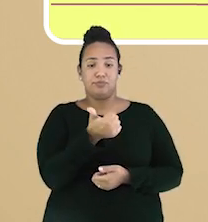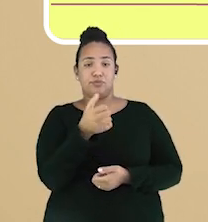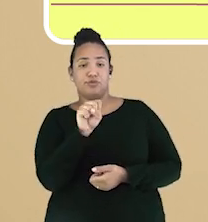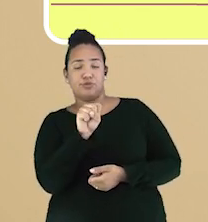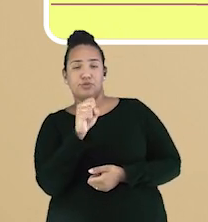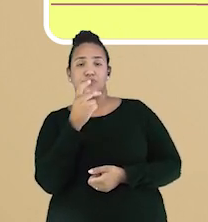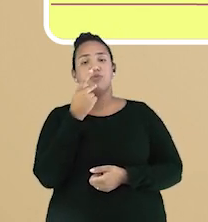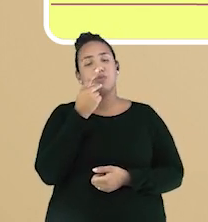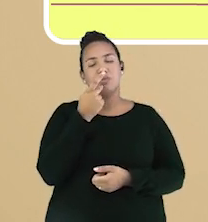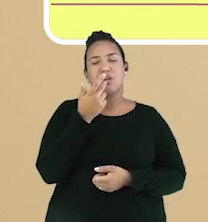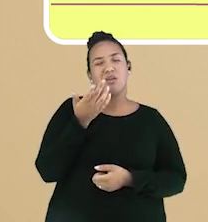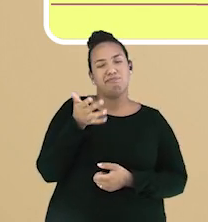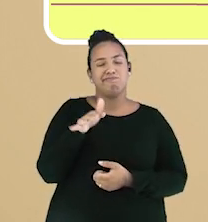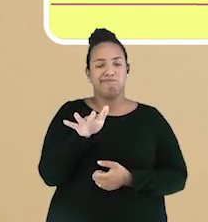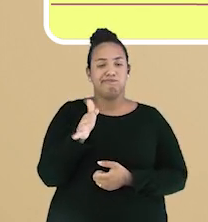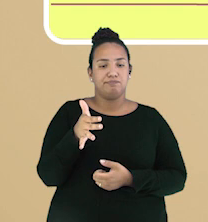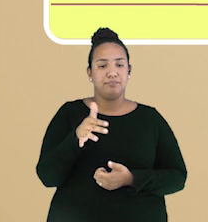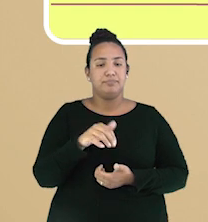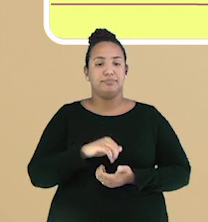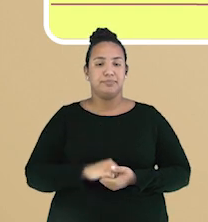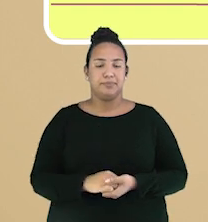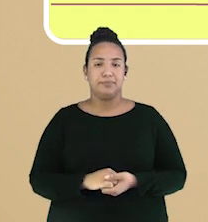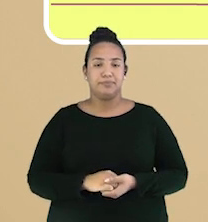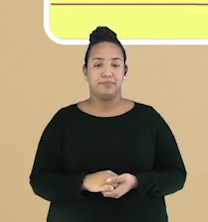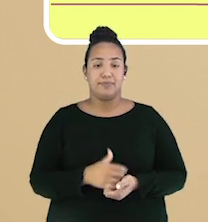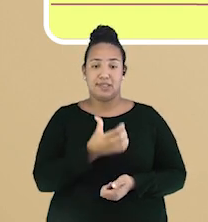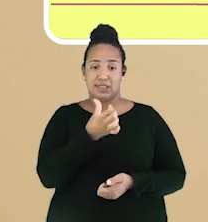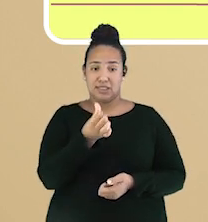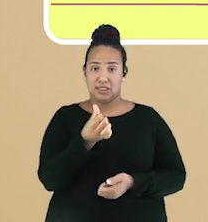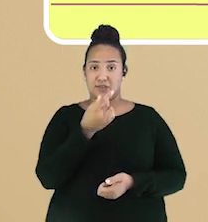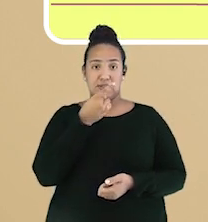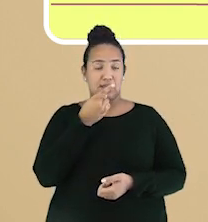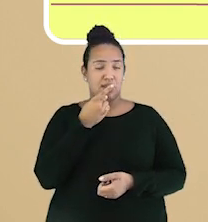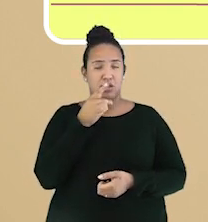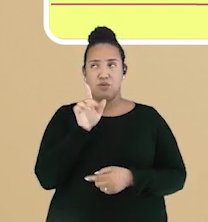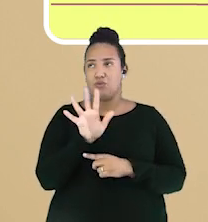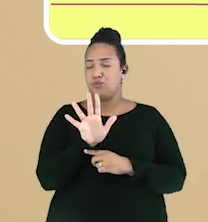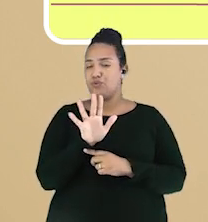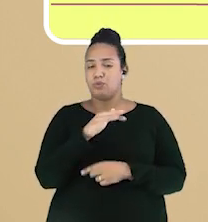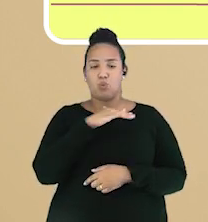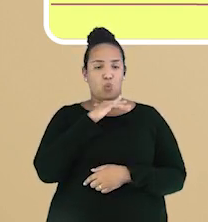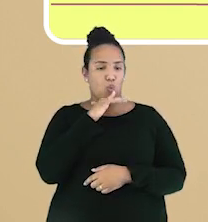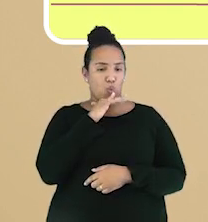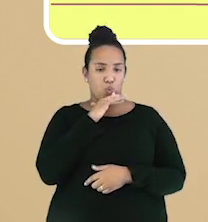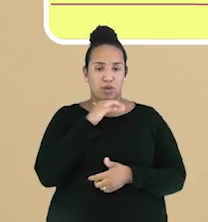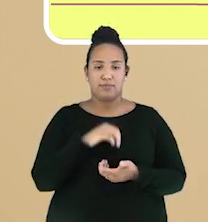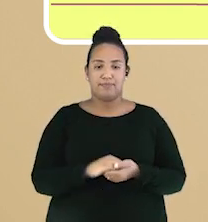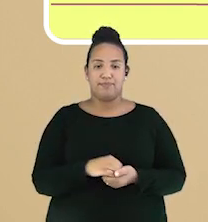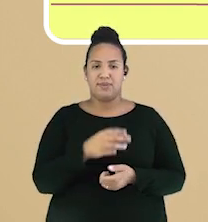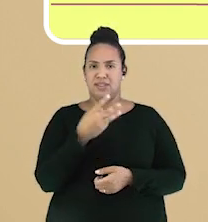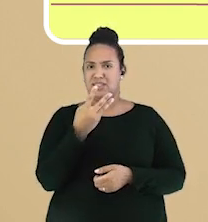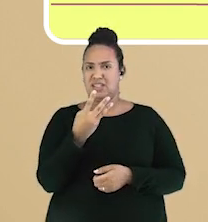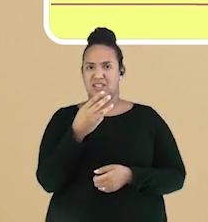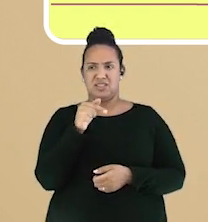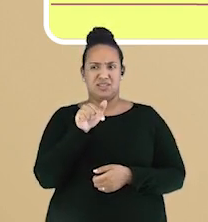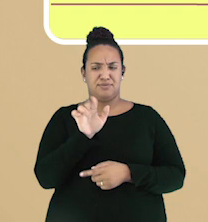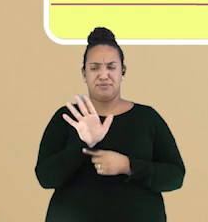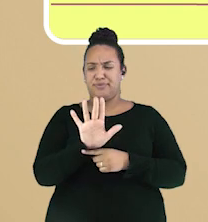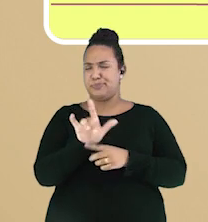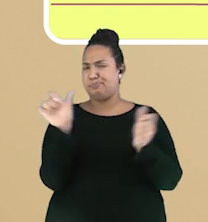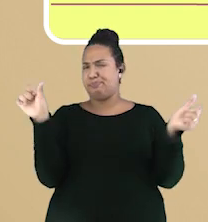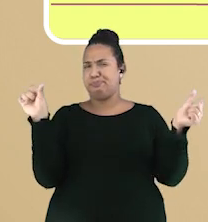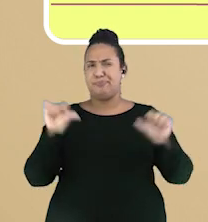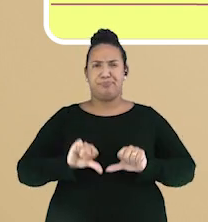responderam que o filme é regular. 6 disseram que o filme foi ruim e 3 disseram que o filme foi